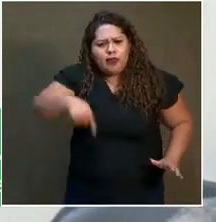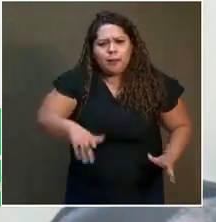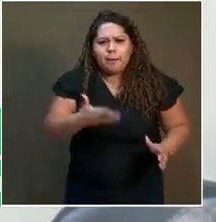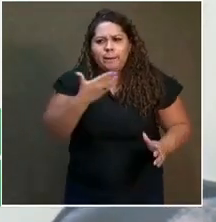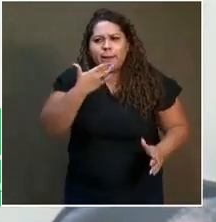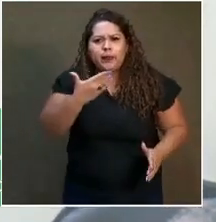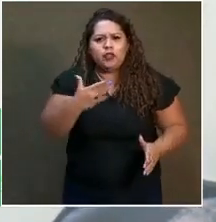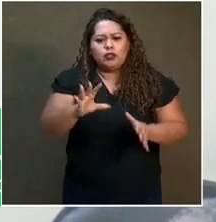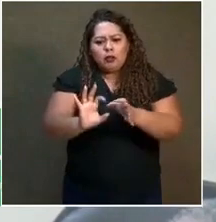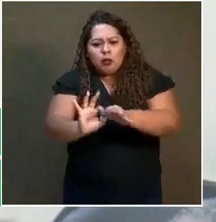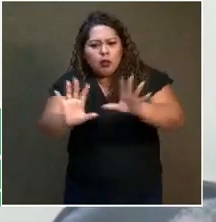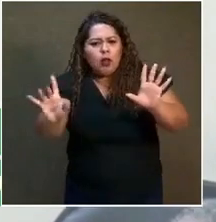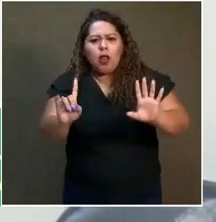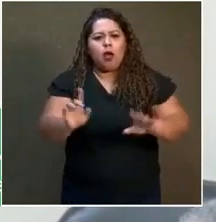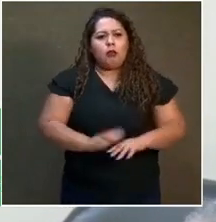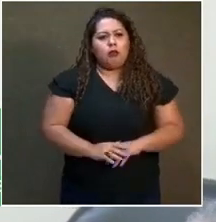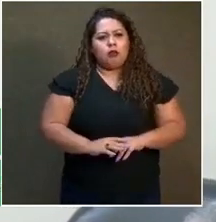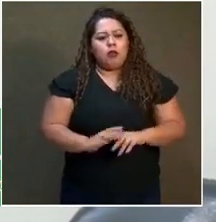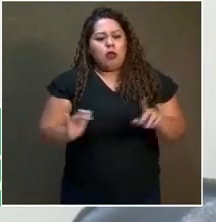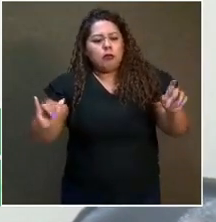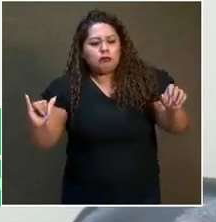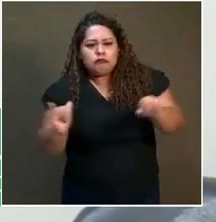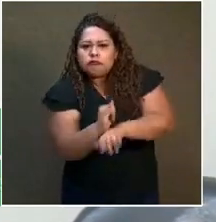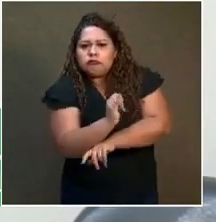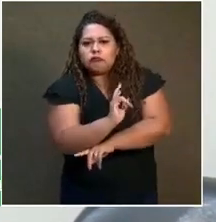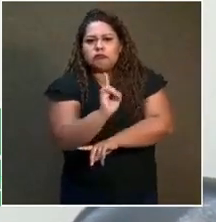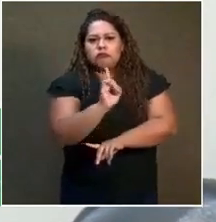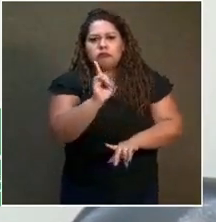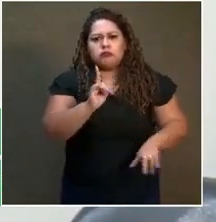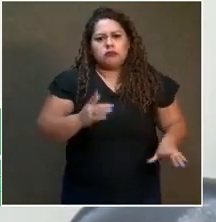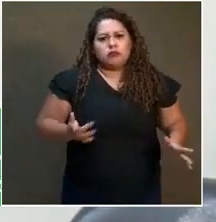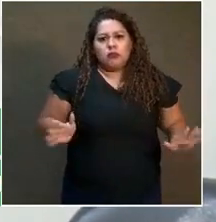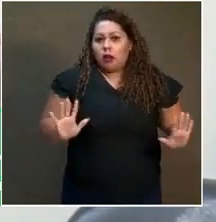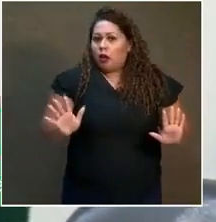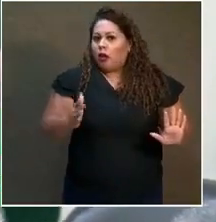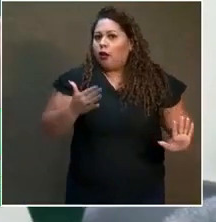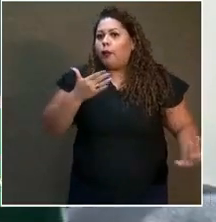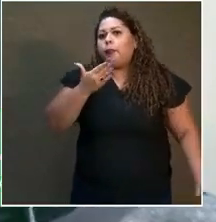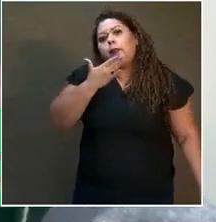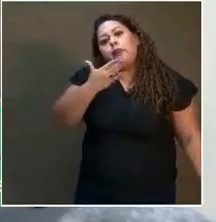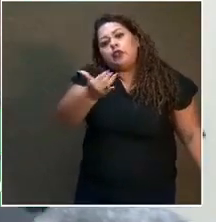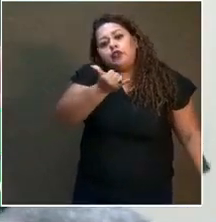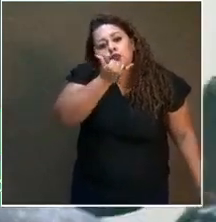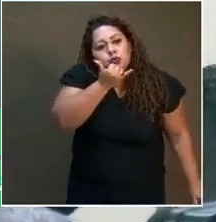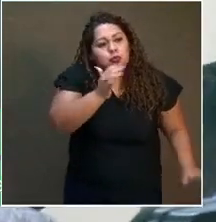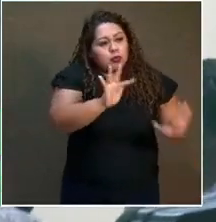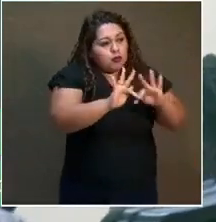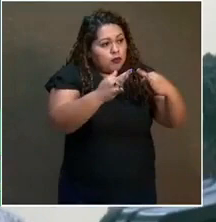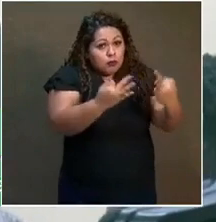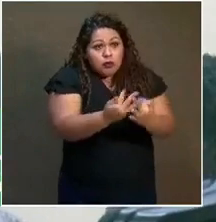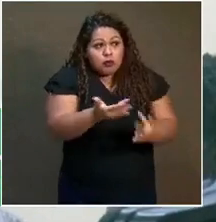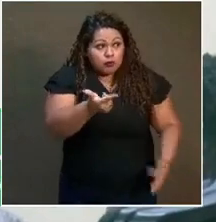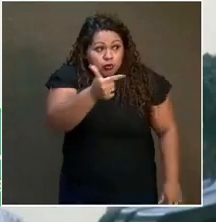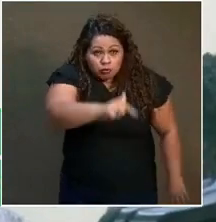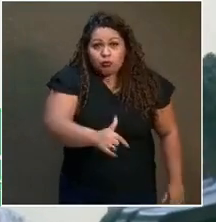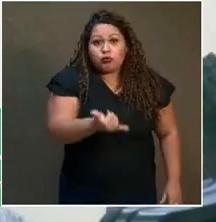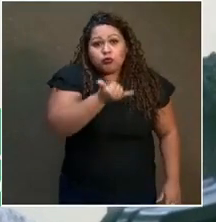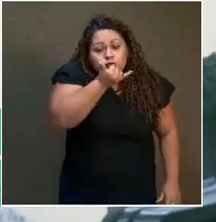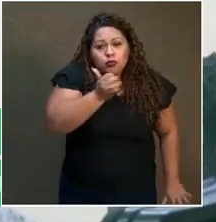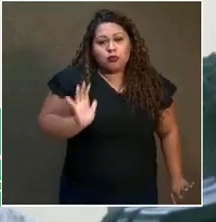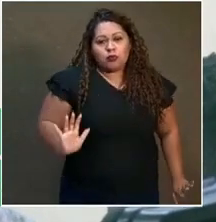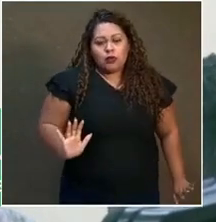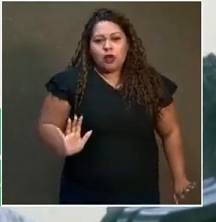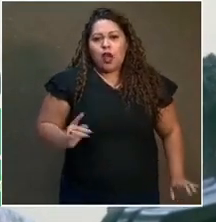vim. Falar de traição, não estou aqui de longe pedir desculpas da família. Peço novamente... Porque